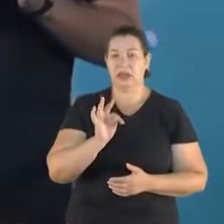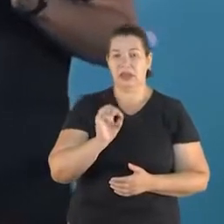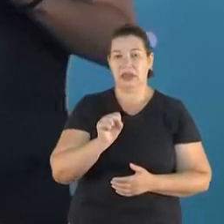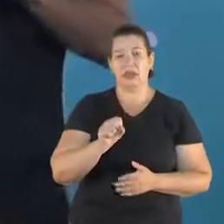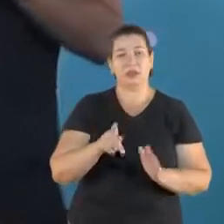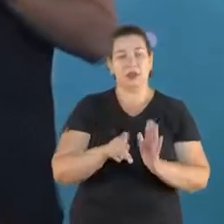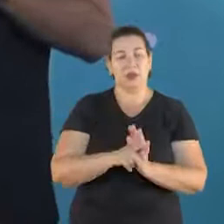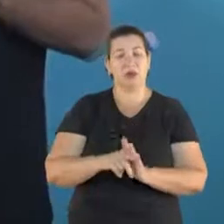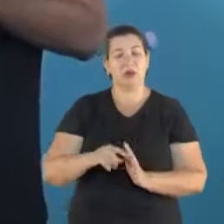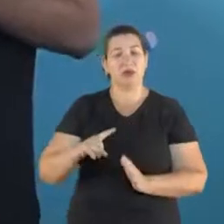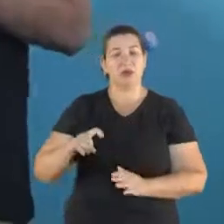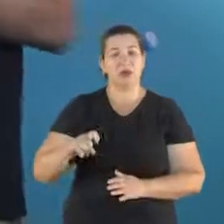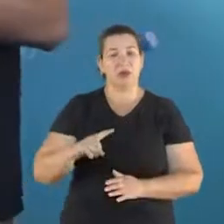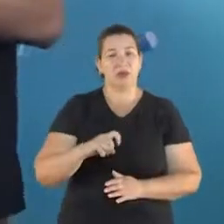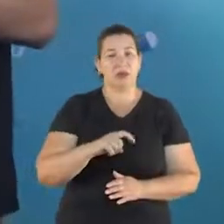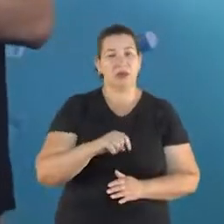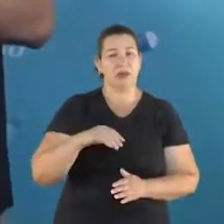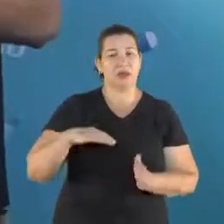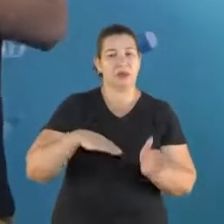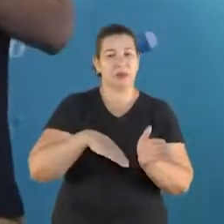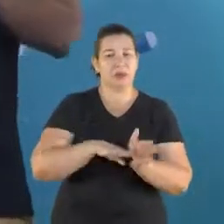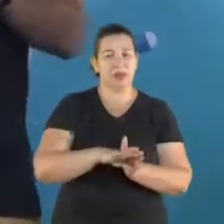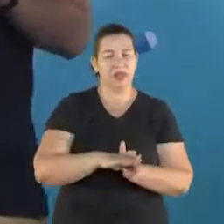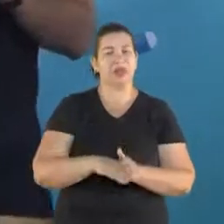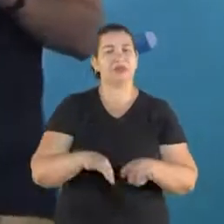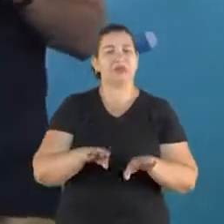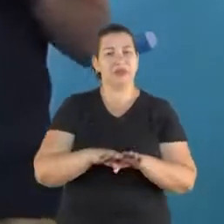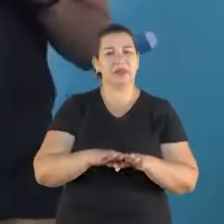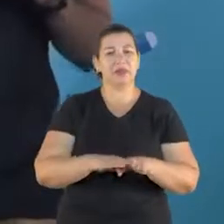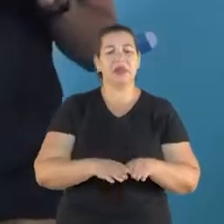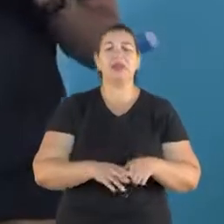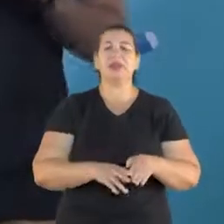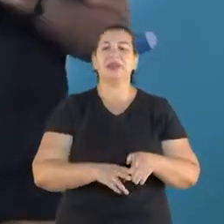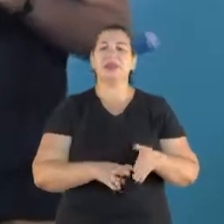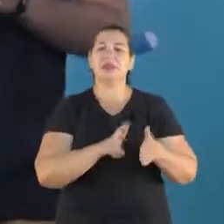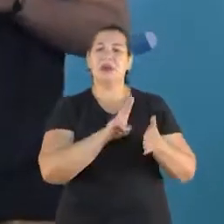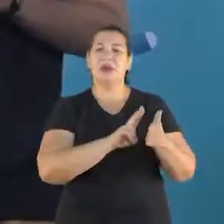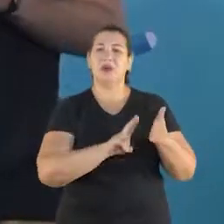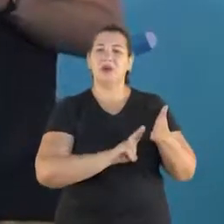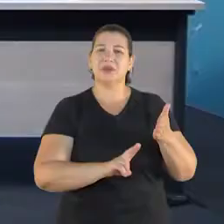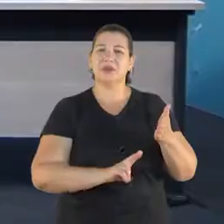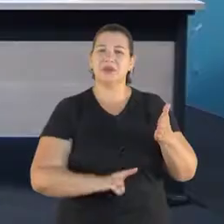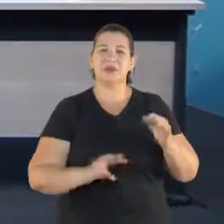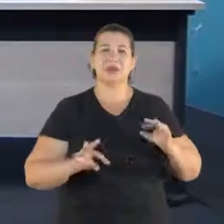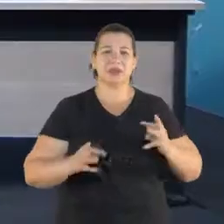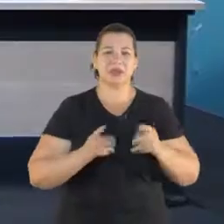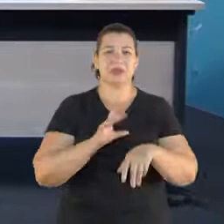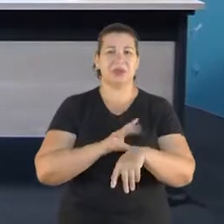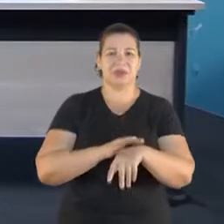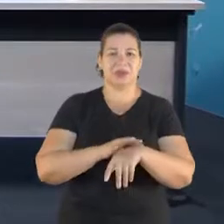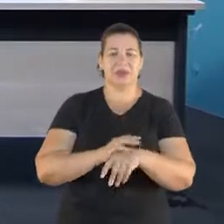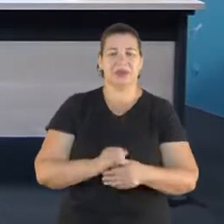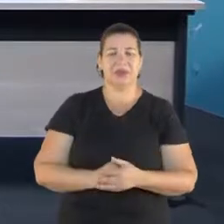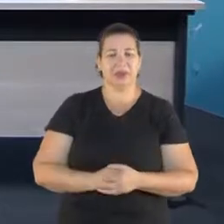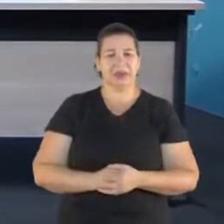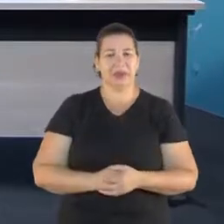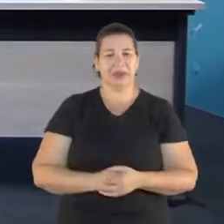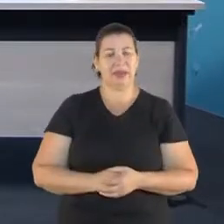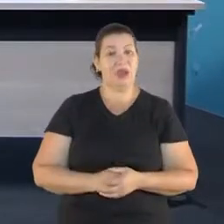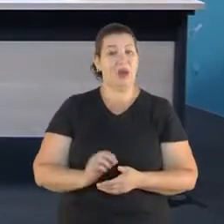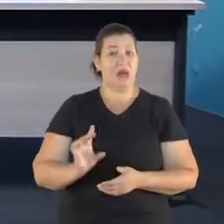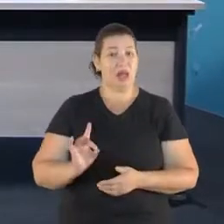bactérias, nós podemos citar a sífilis, a clamídia, a gonorreia e o cancro mole. Como cada IST tem seus